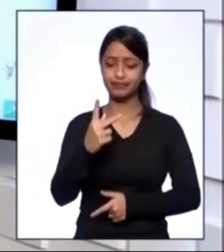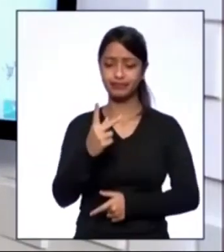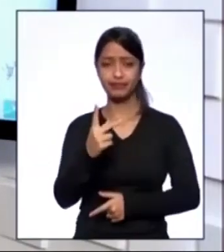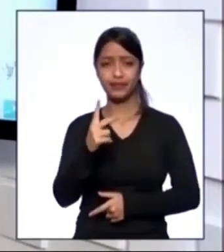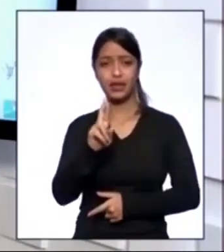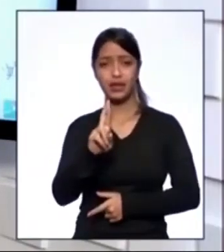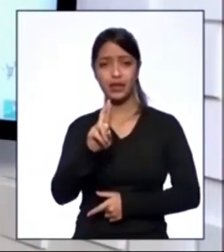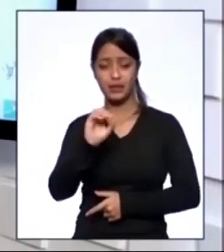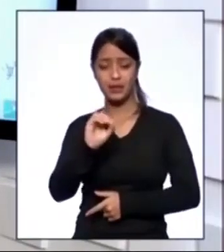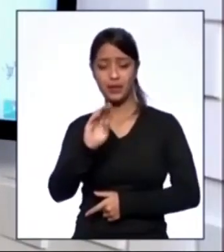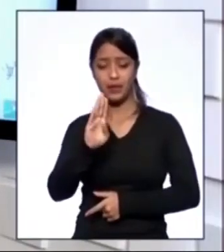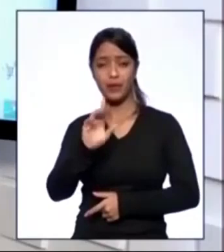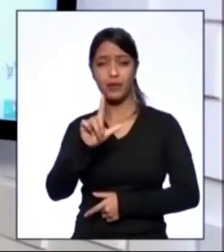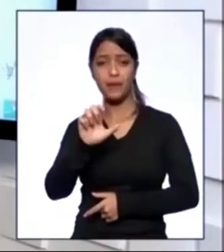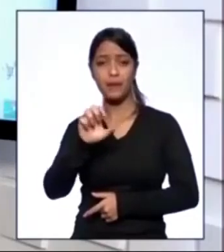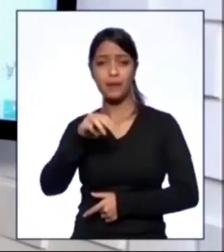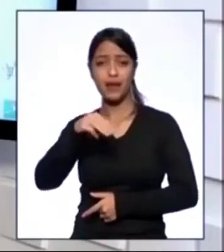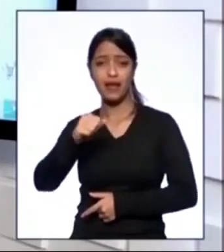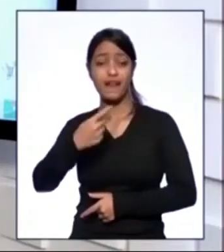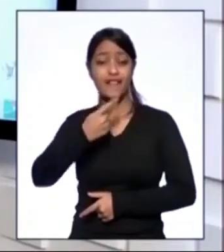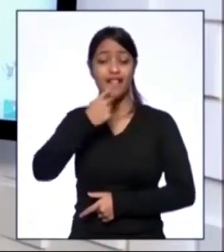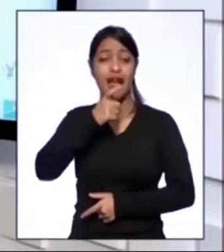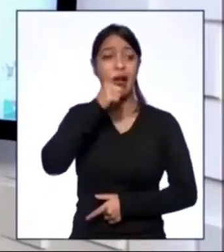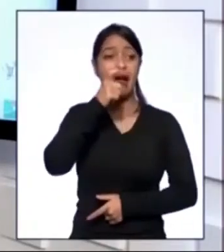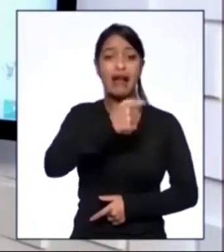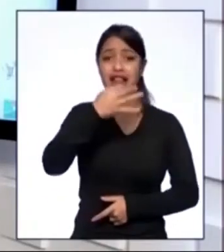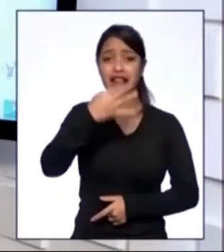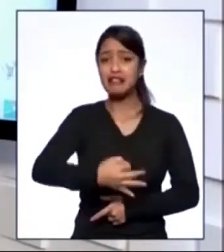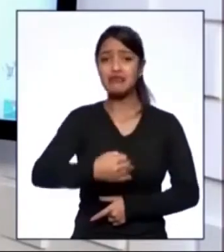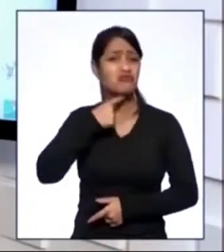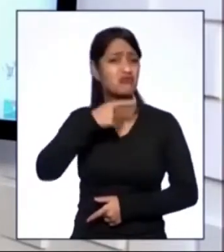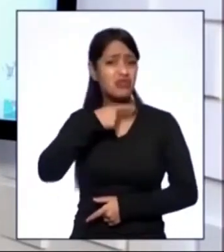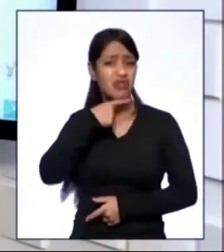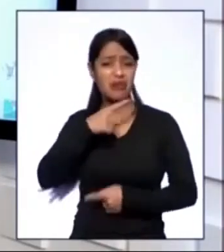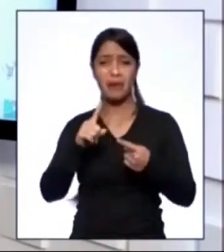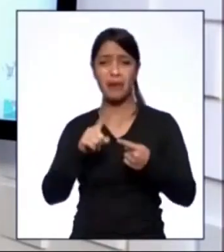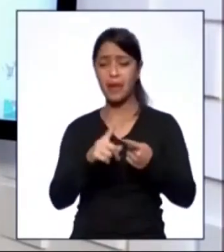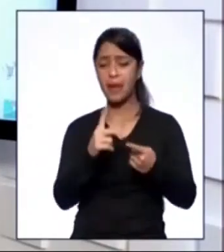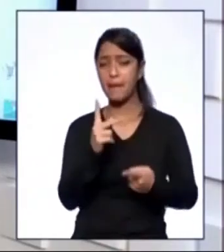problemas na hora de falar problema? Então, a pessoa falava problema,